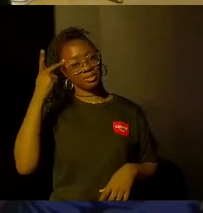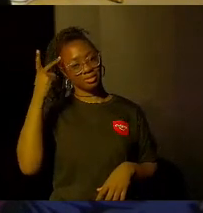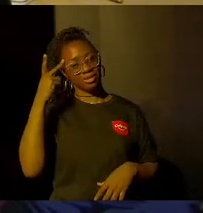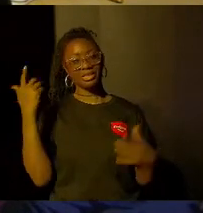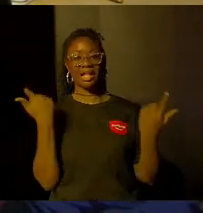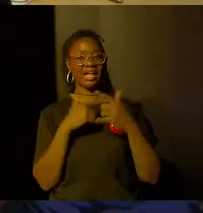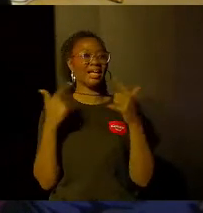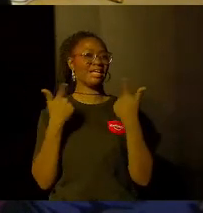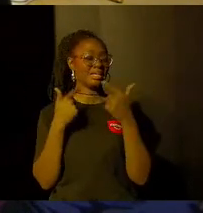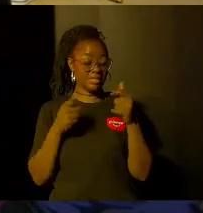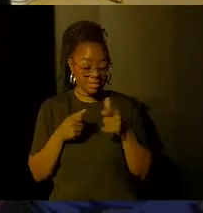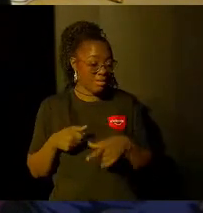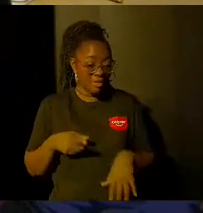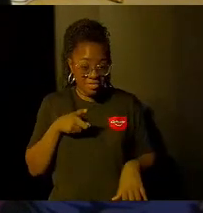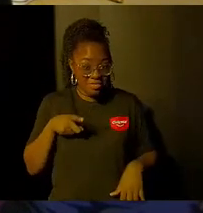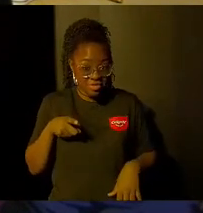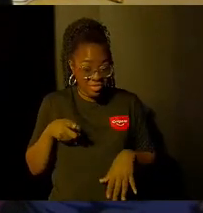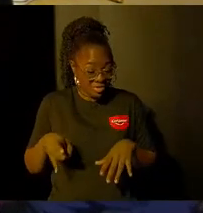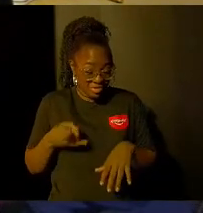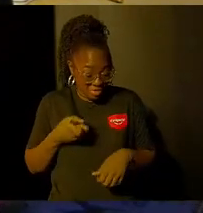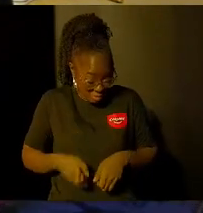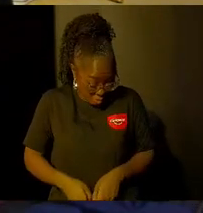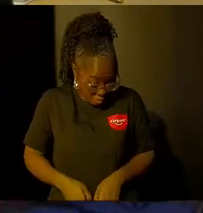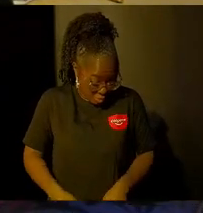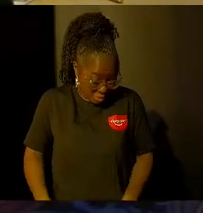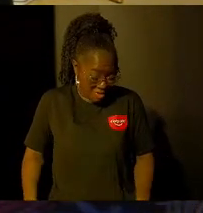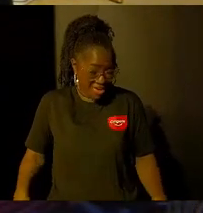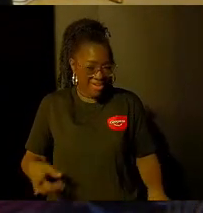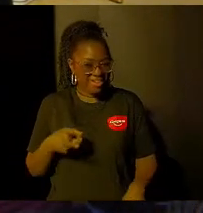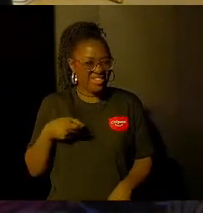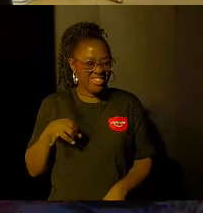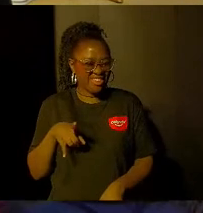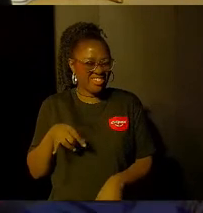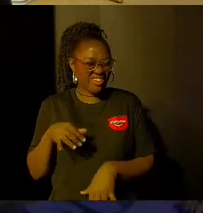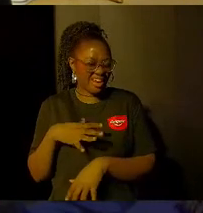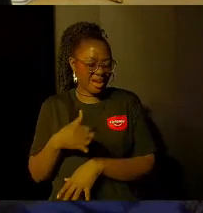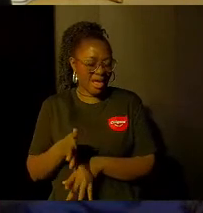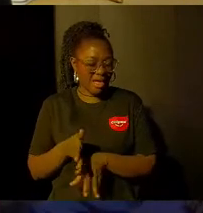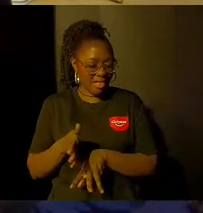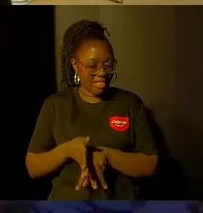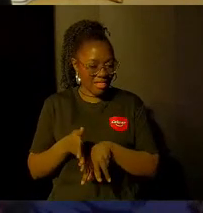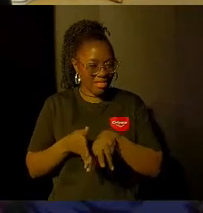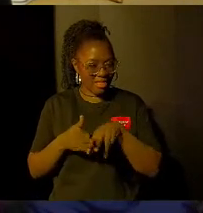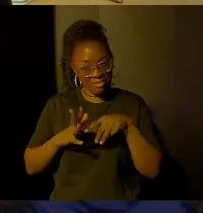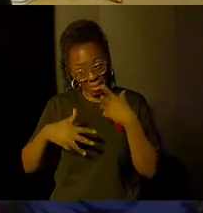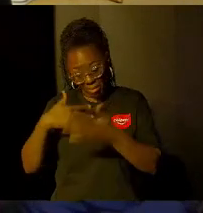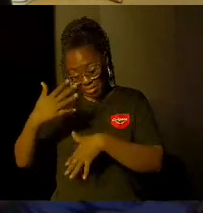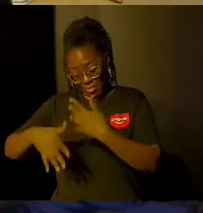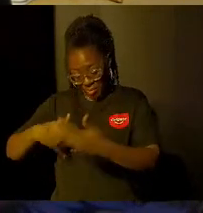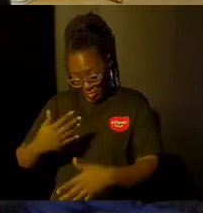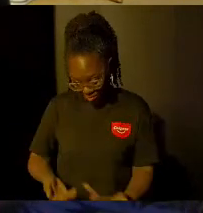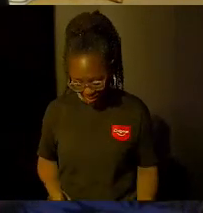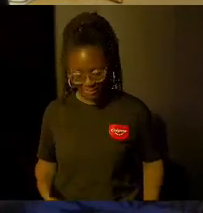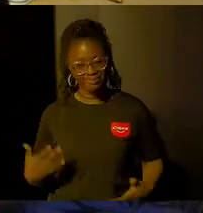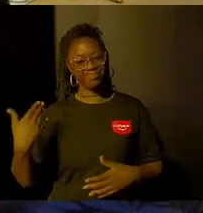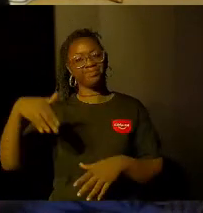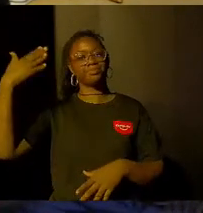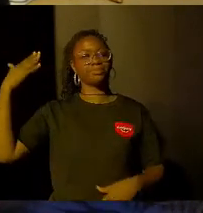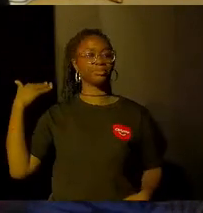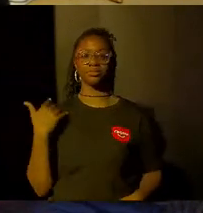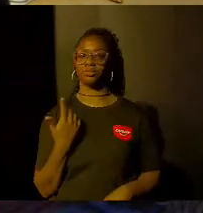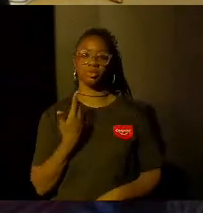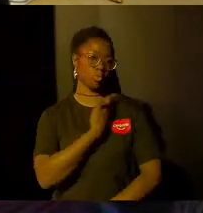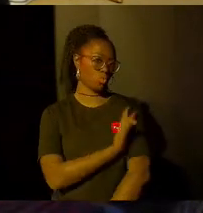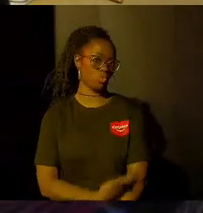ela se urinou toda ao contar a história de como ela caiu na escada rolante era uma época que não